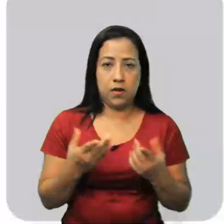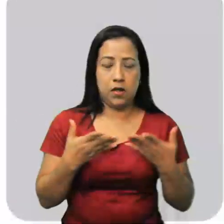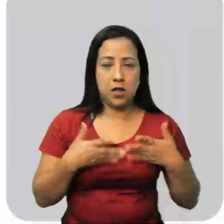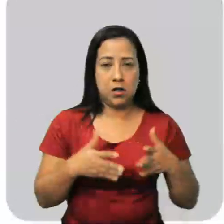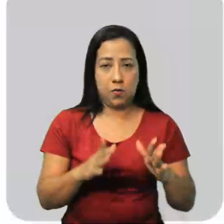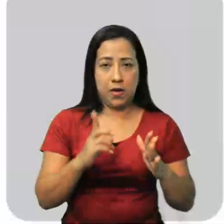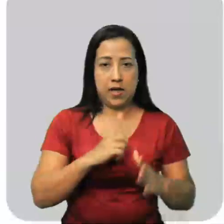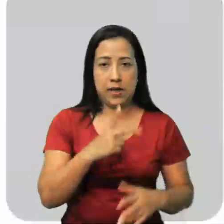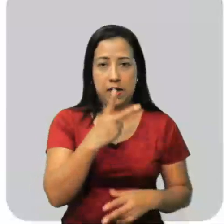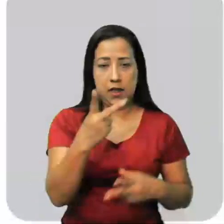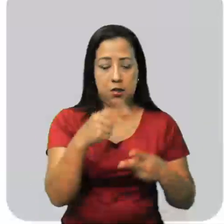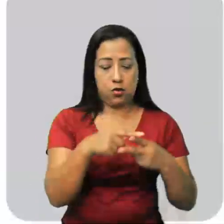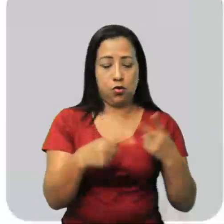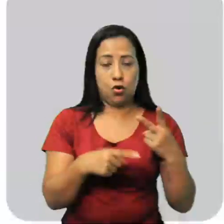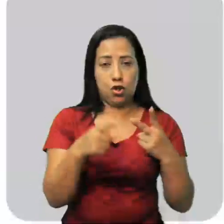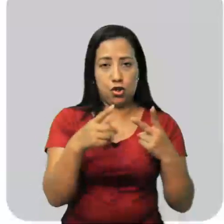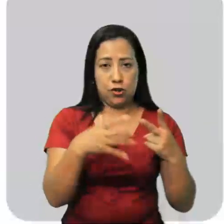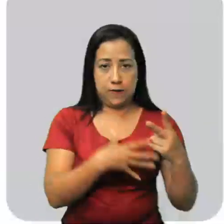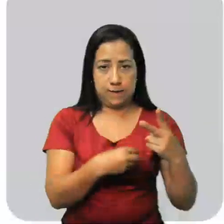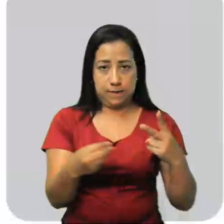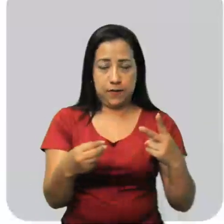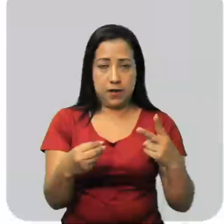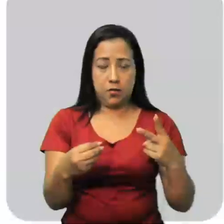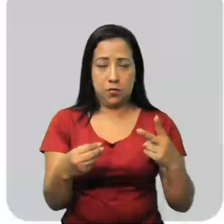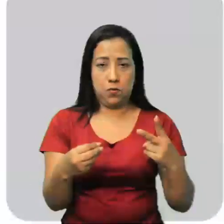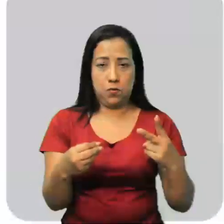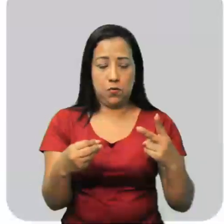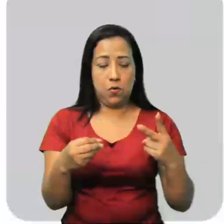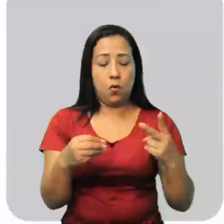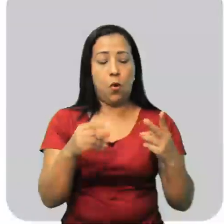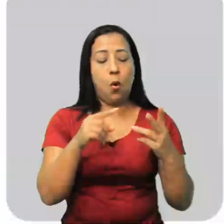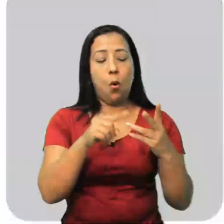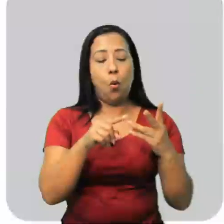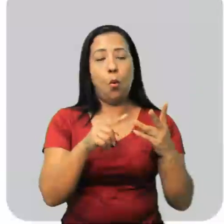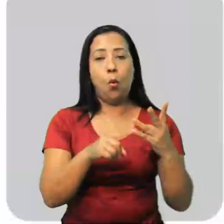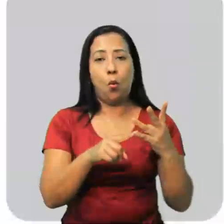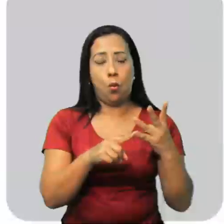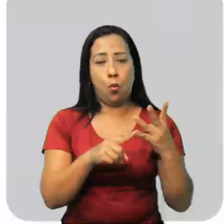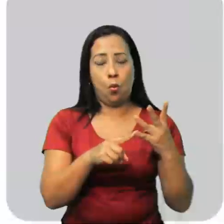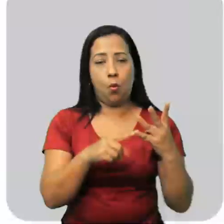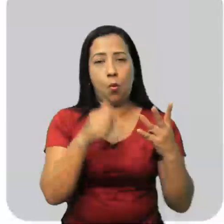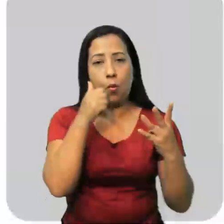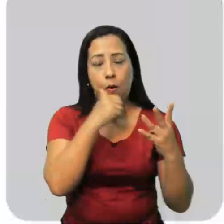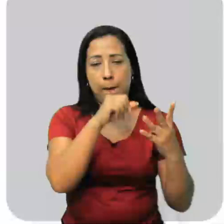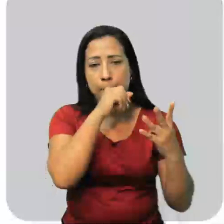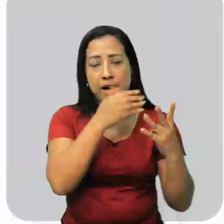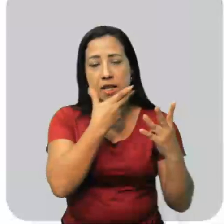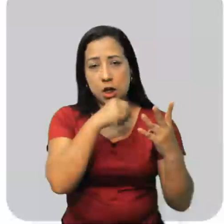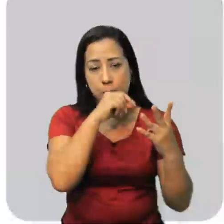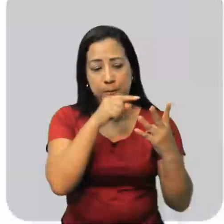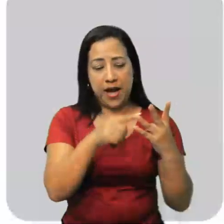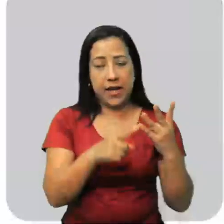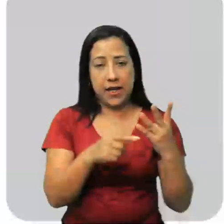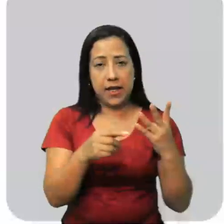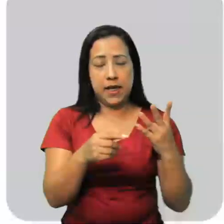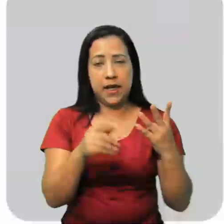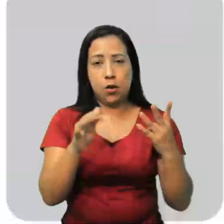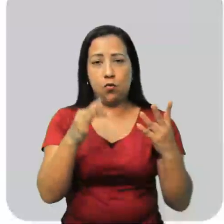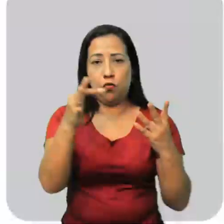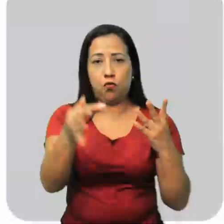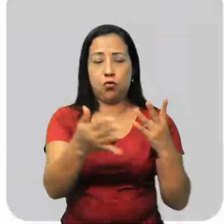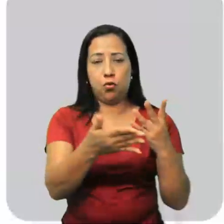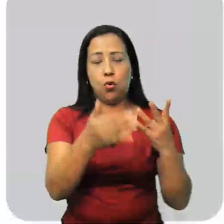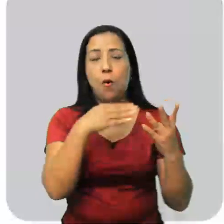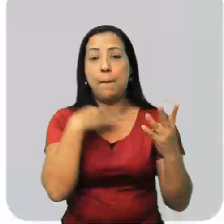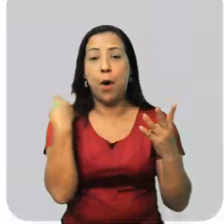vamos ter 3 filhos, a mulher vai ter 3 filhos, vai morrer o pai e a mãe, e aí 2 substitui o pai e a